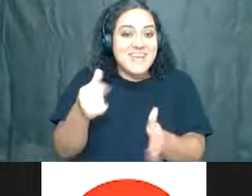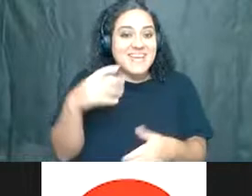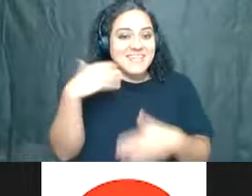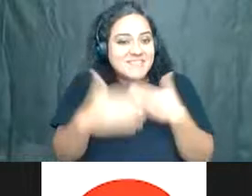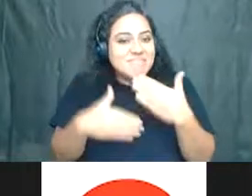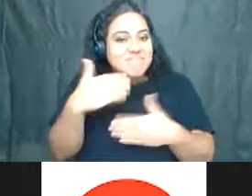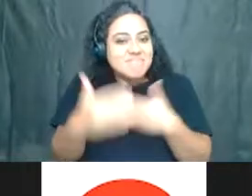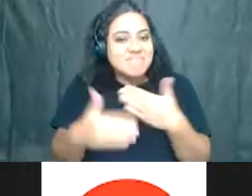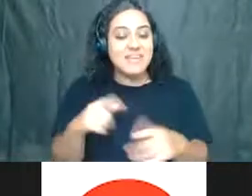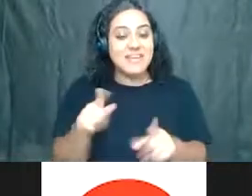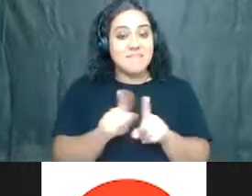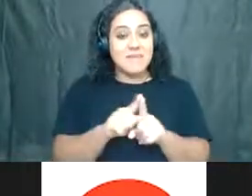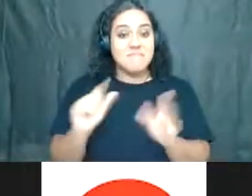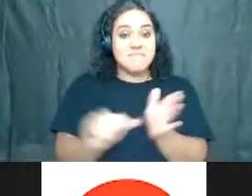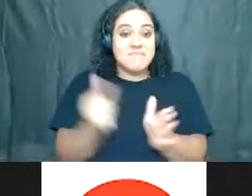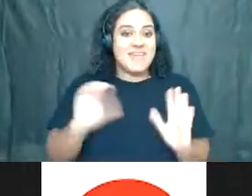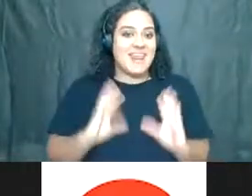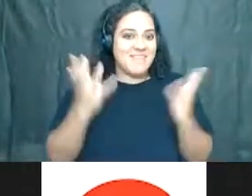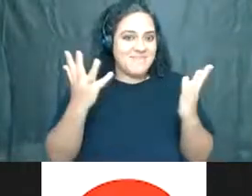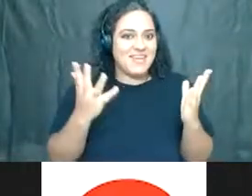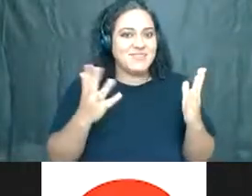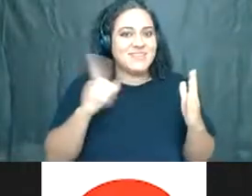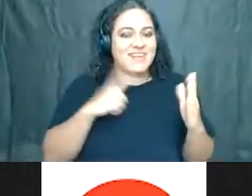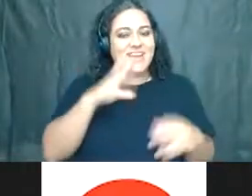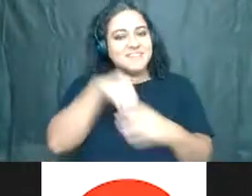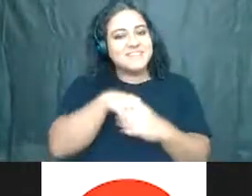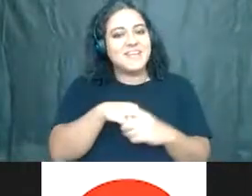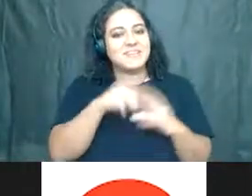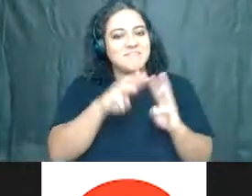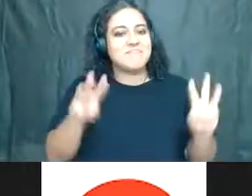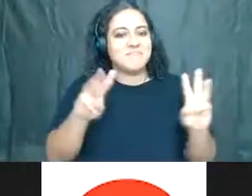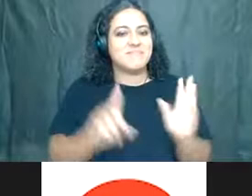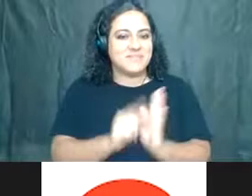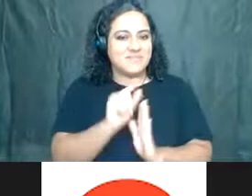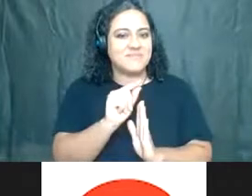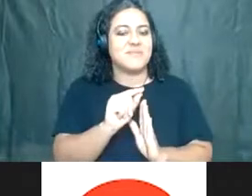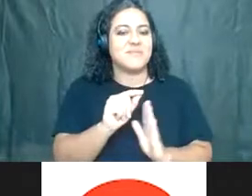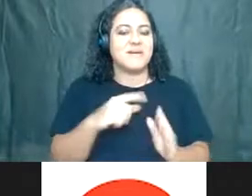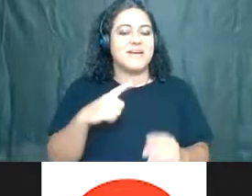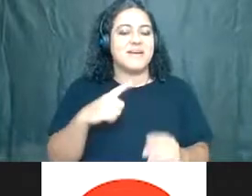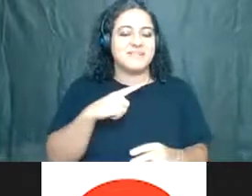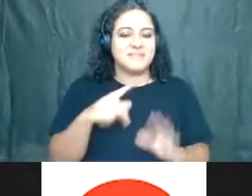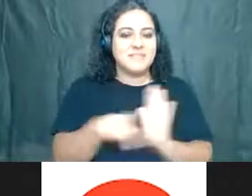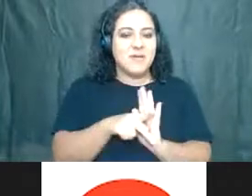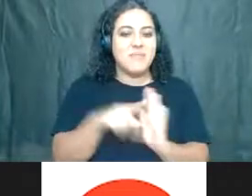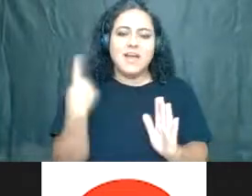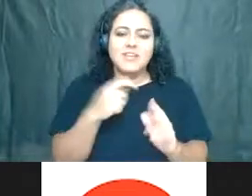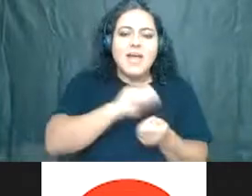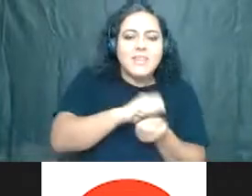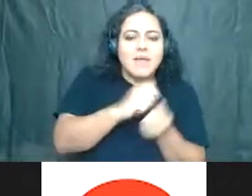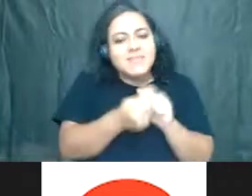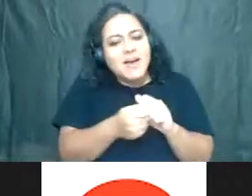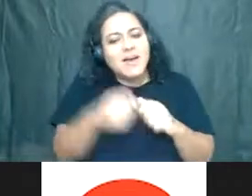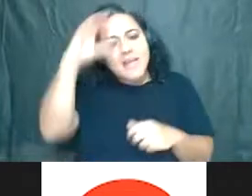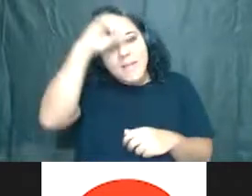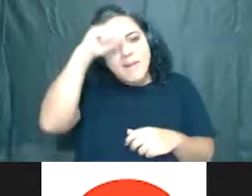também no nosso primeiro evento, que ocorreu de forma com uma plataforma. A gente se adaptando aí a essa